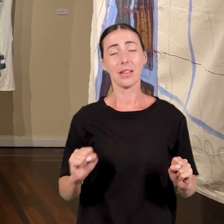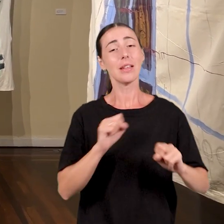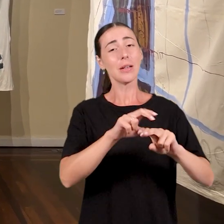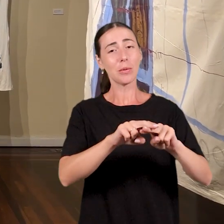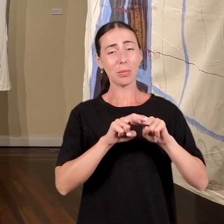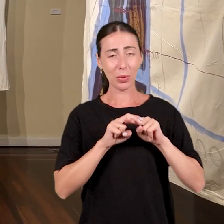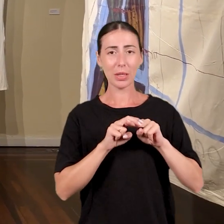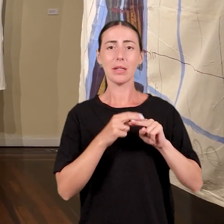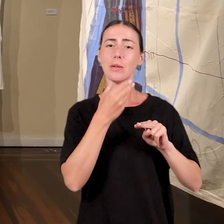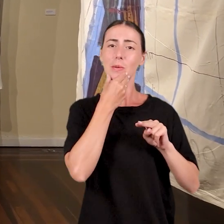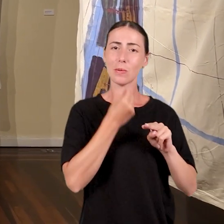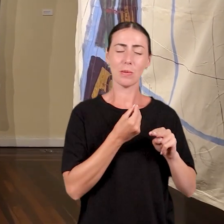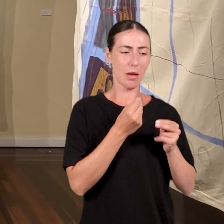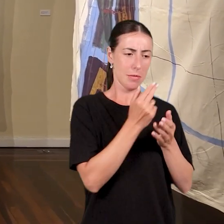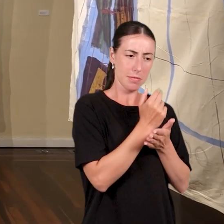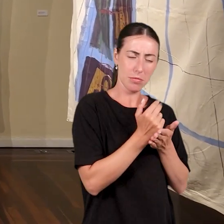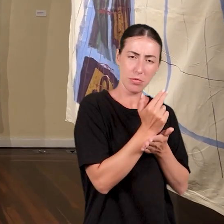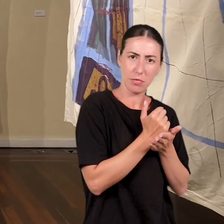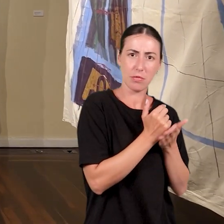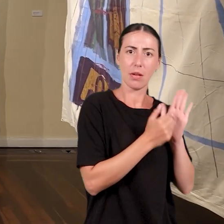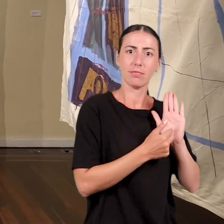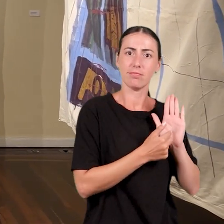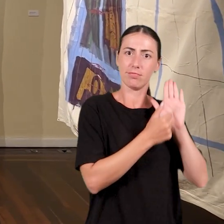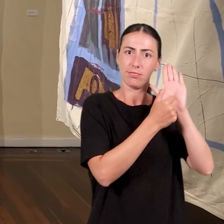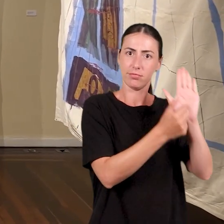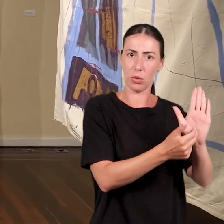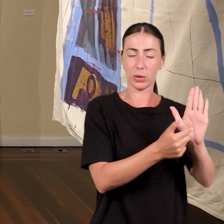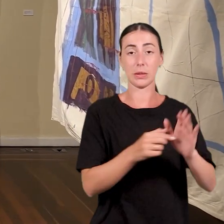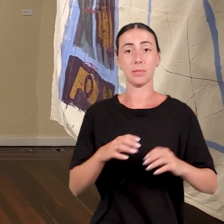séries, uma intitulada Lençóis, de